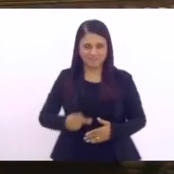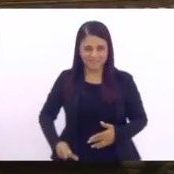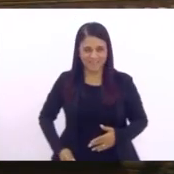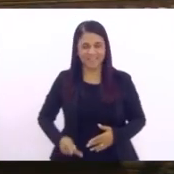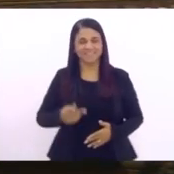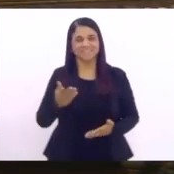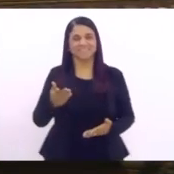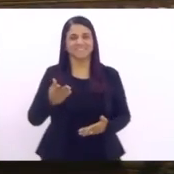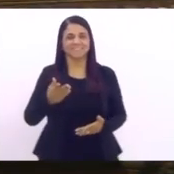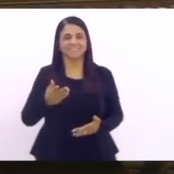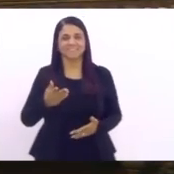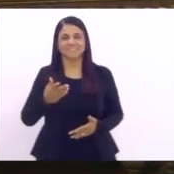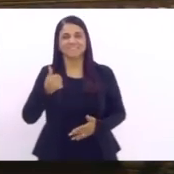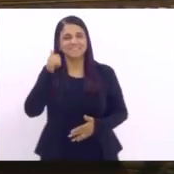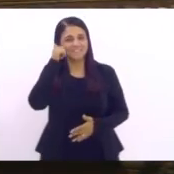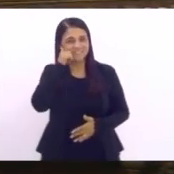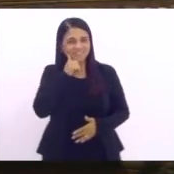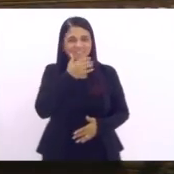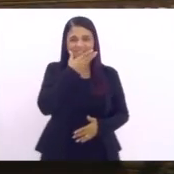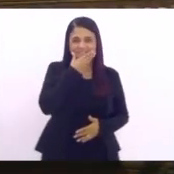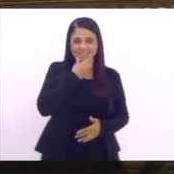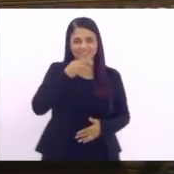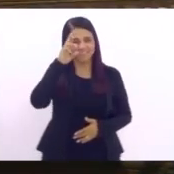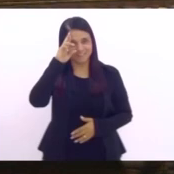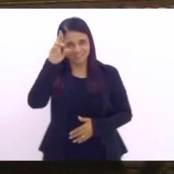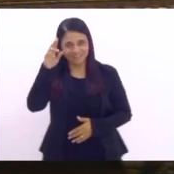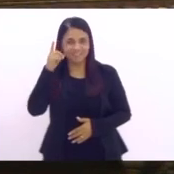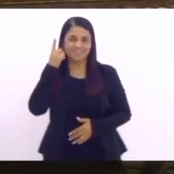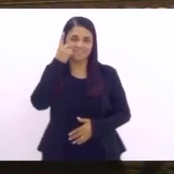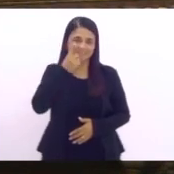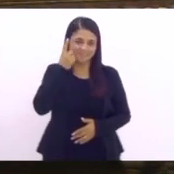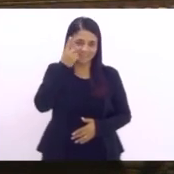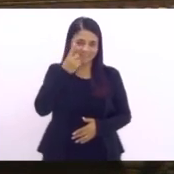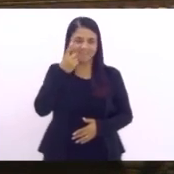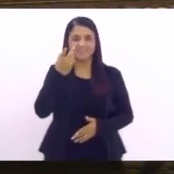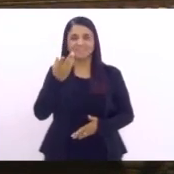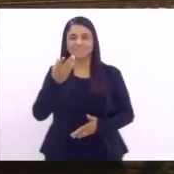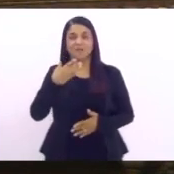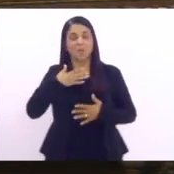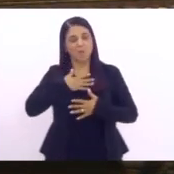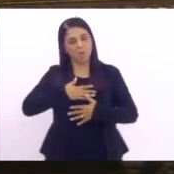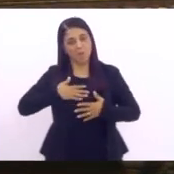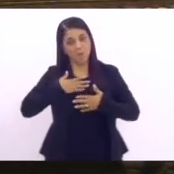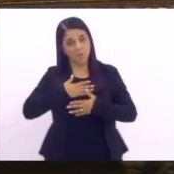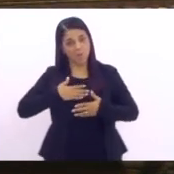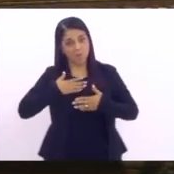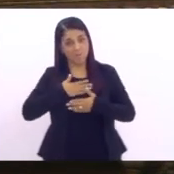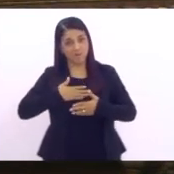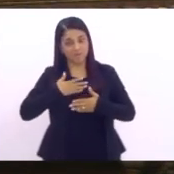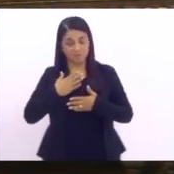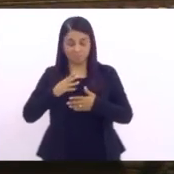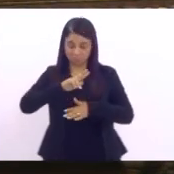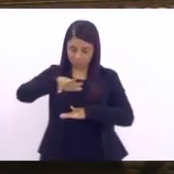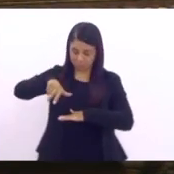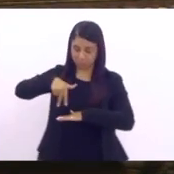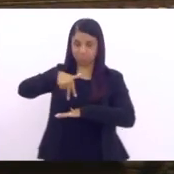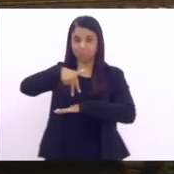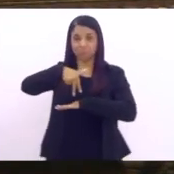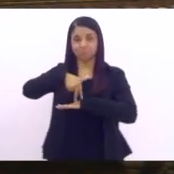e senhores deputados, um prazer muito grande poder ocupar novamente essa